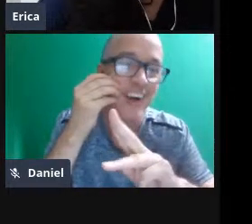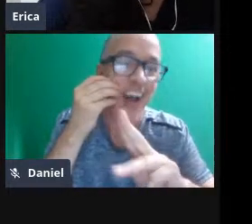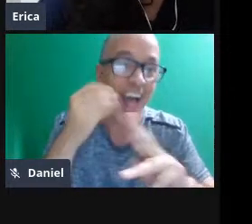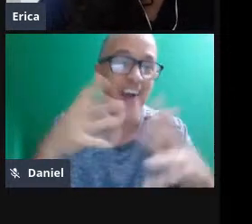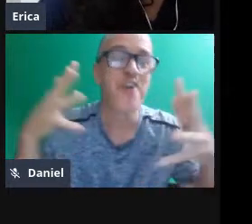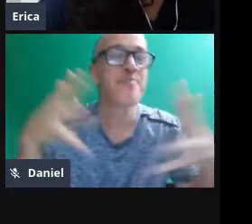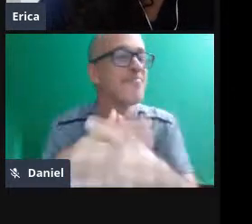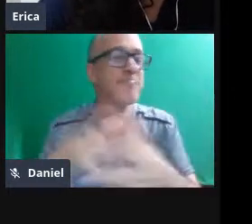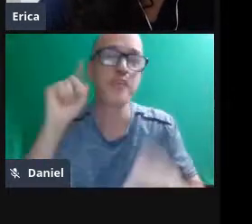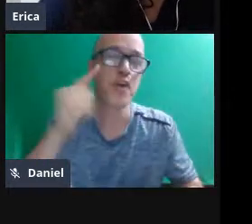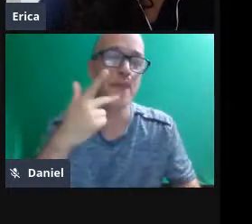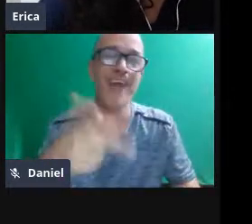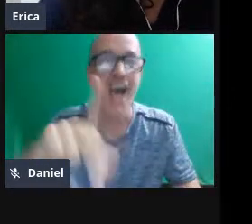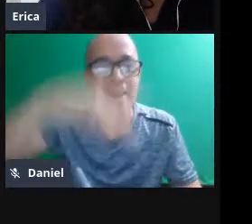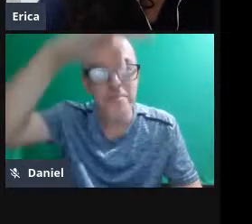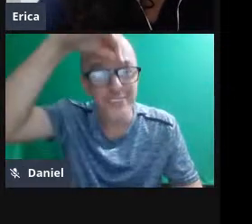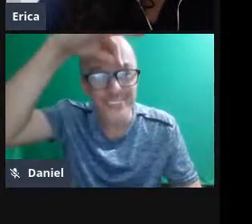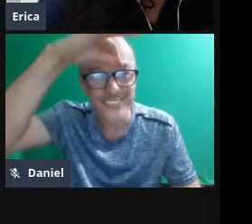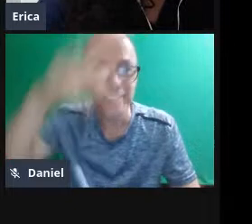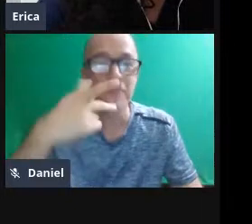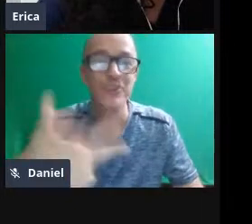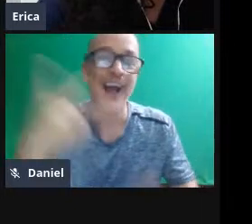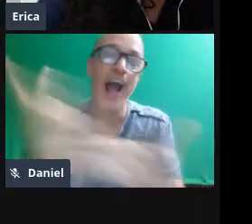bochecha, por exemplo, né?